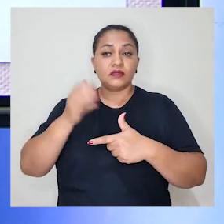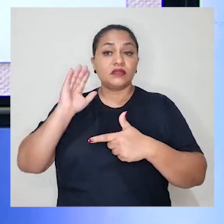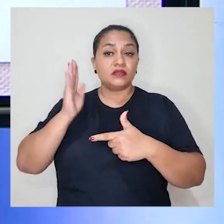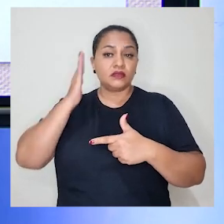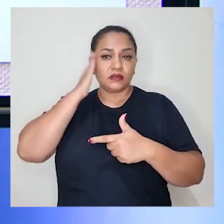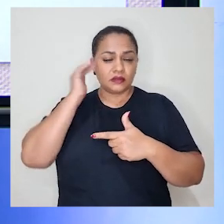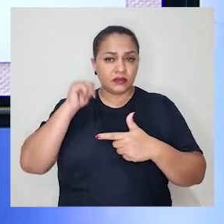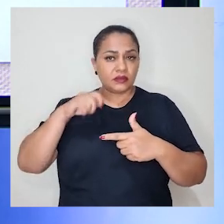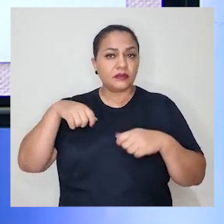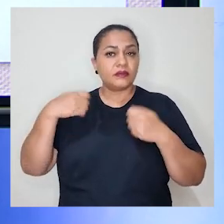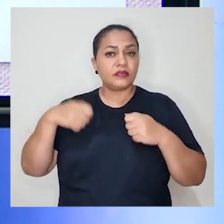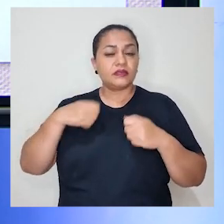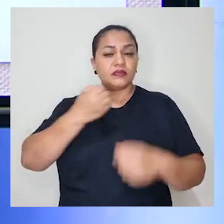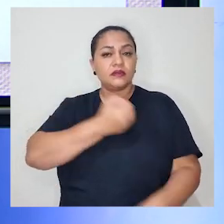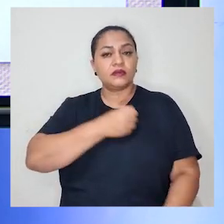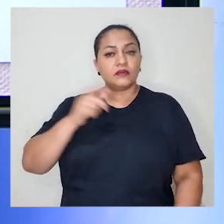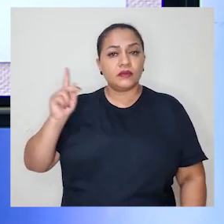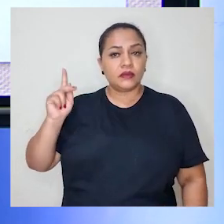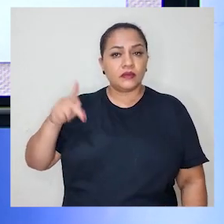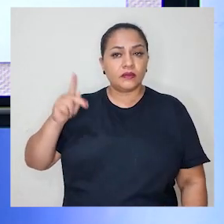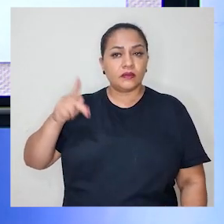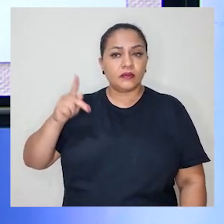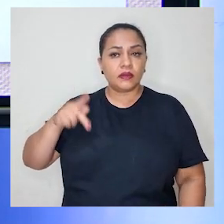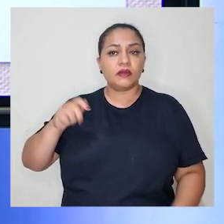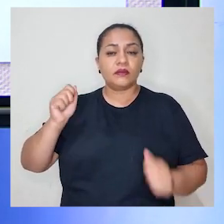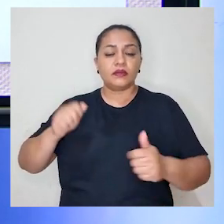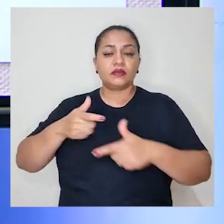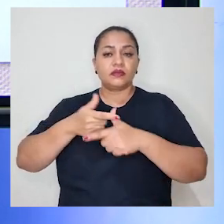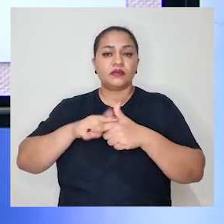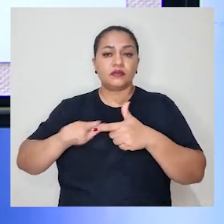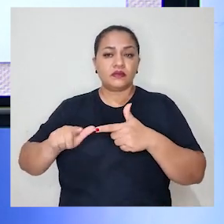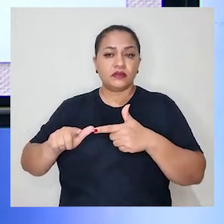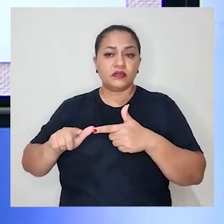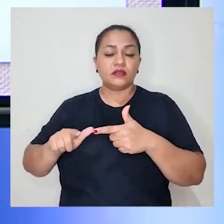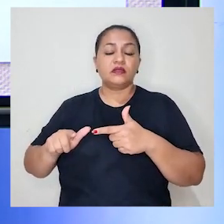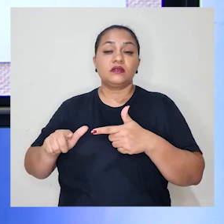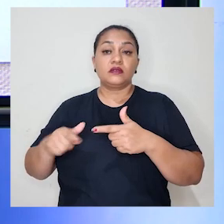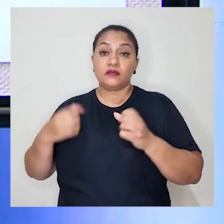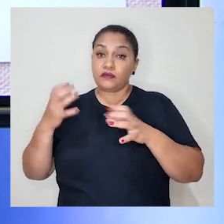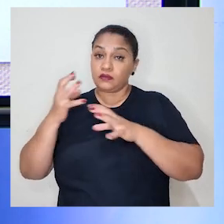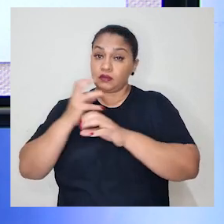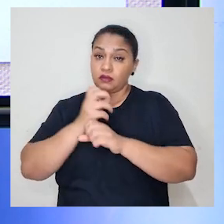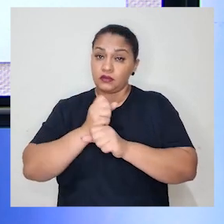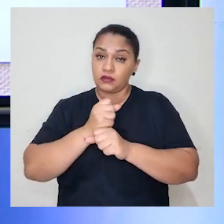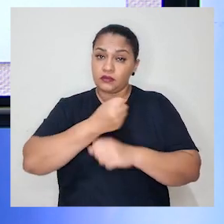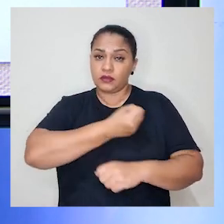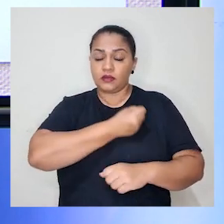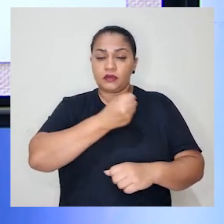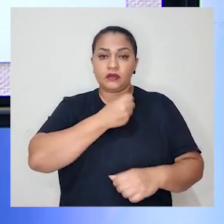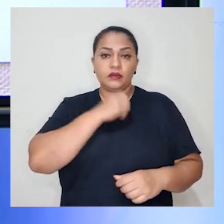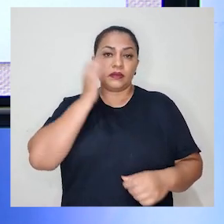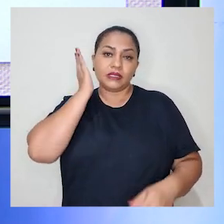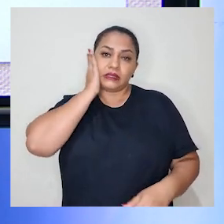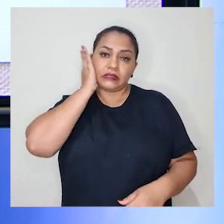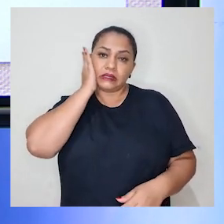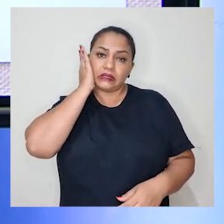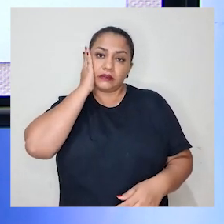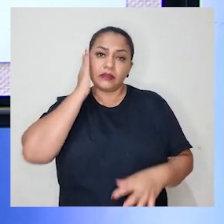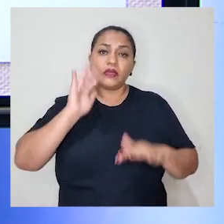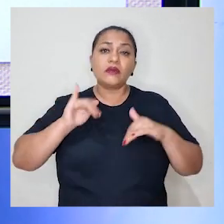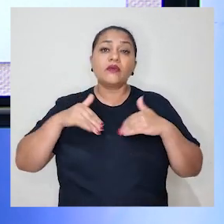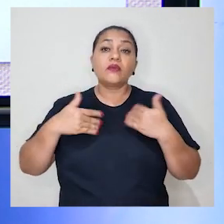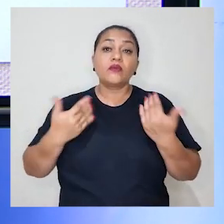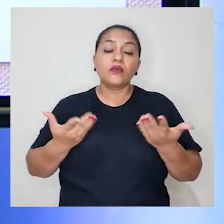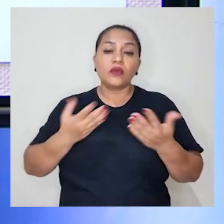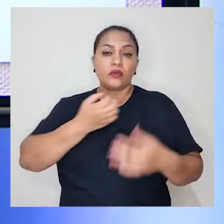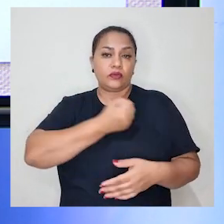eu já sei que esse número tem que ser par para poder ser divisível por 2. E vamos somar os algarismos para a gente ter uma noção de